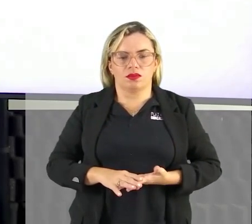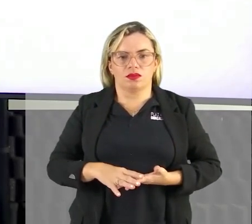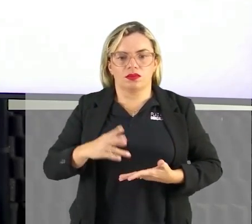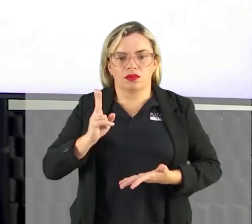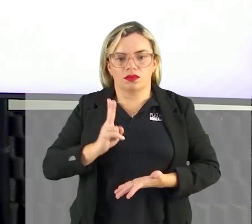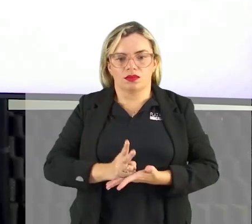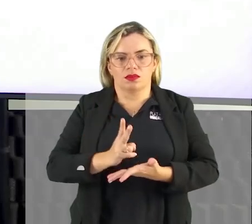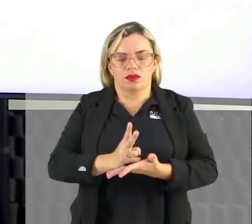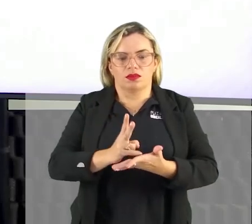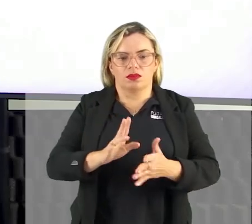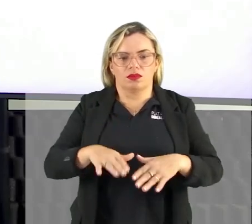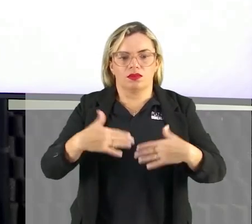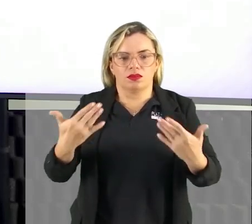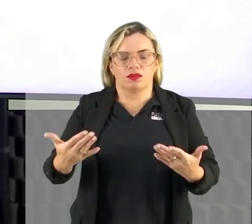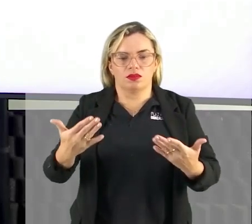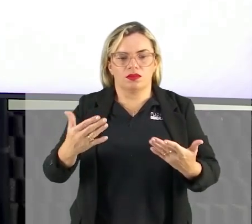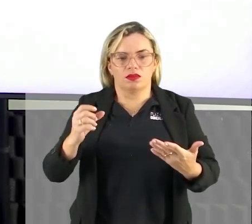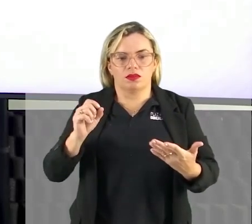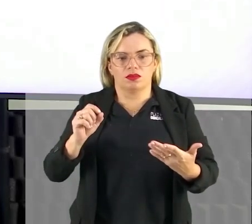frente.